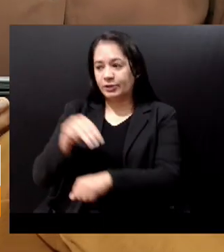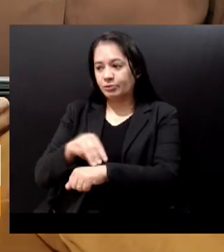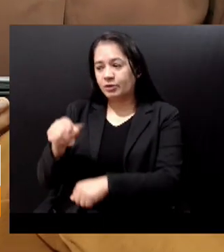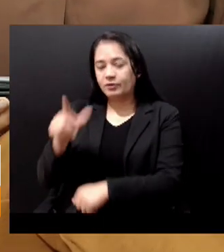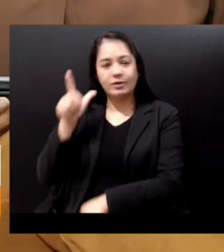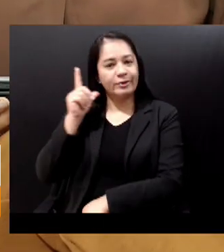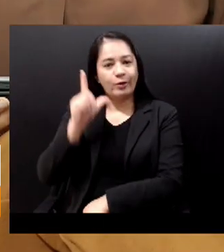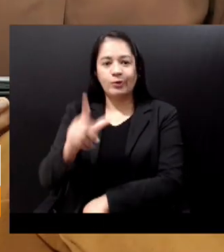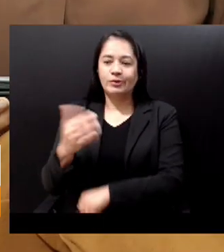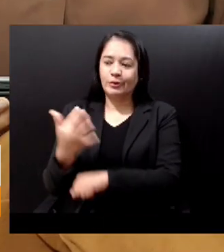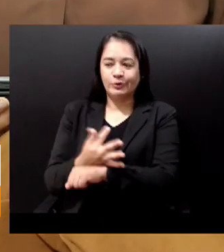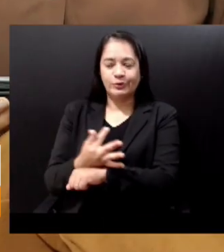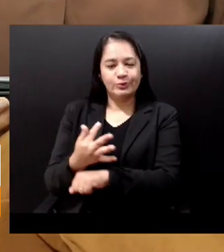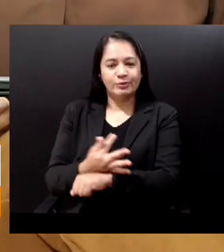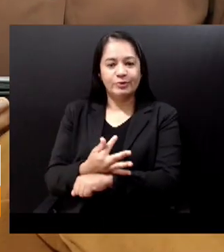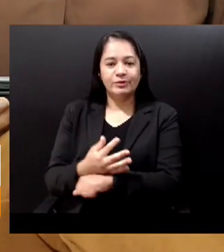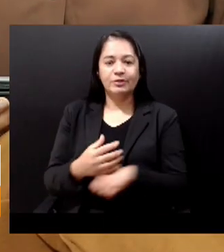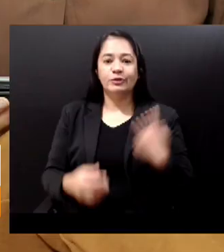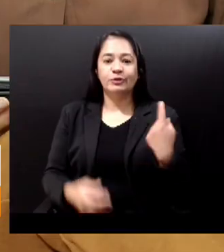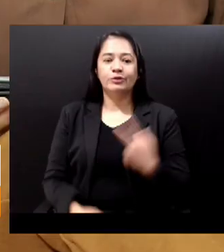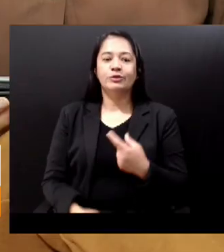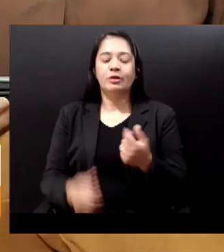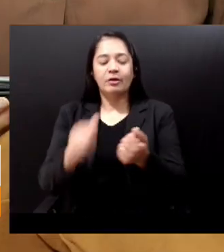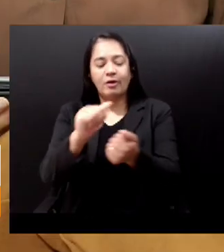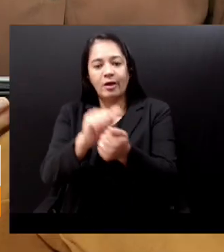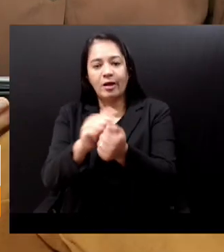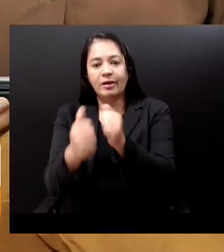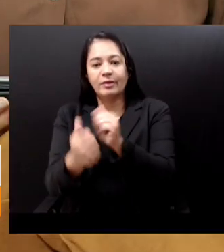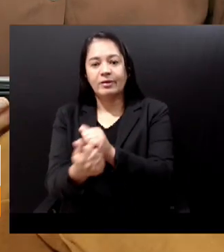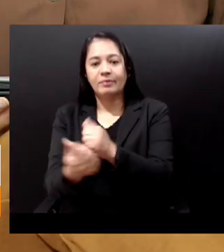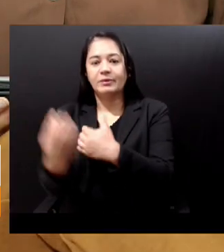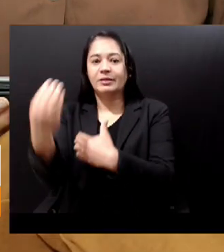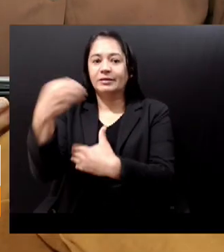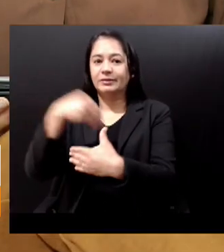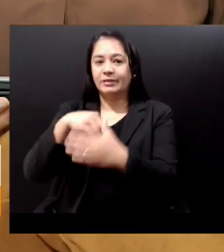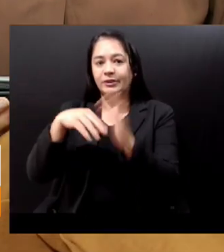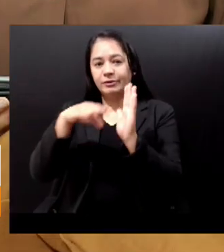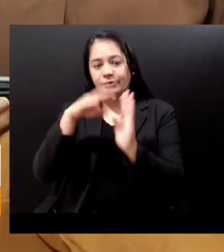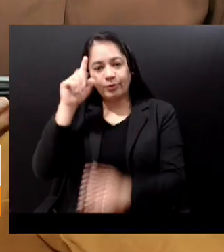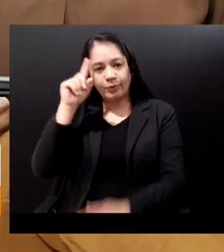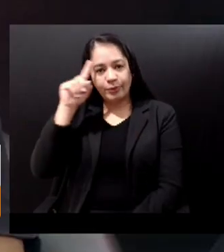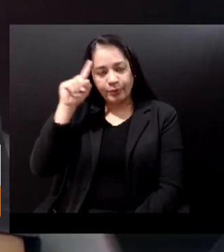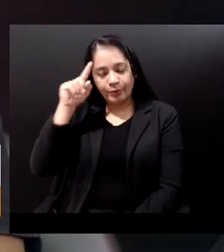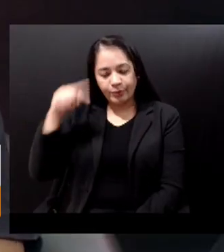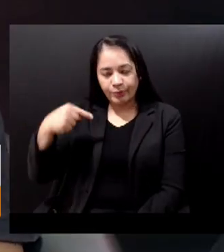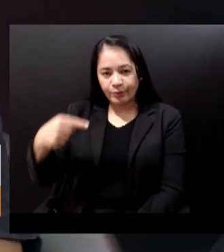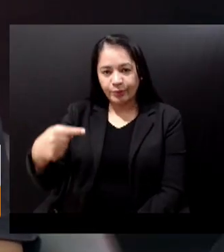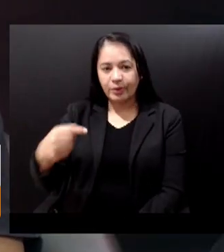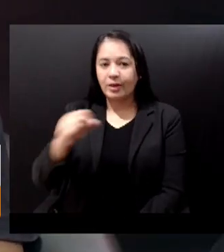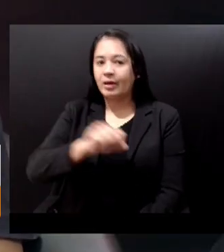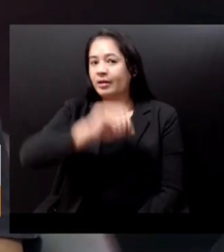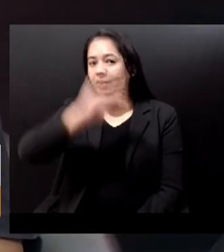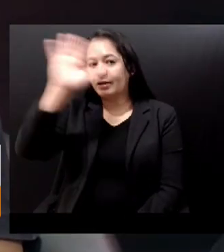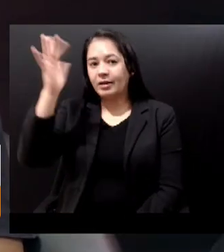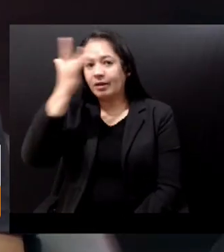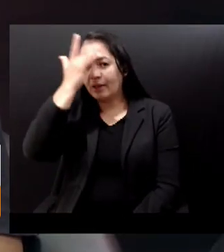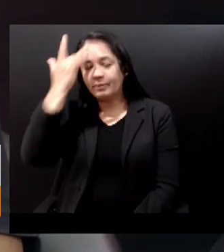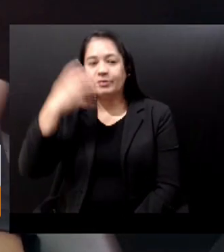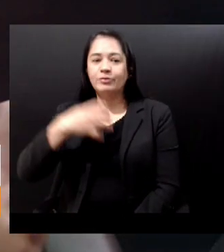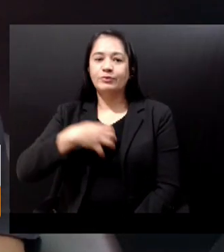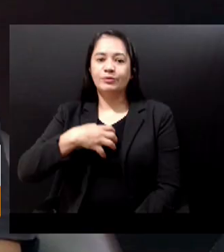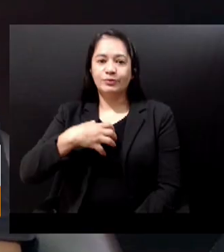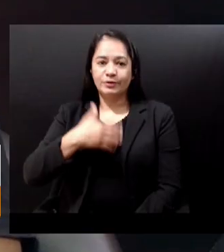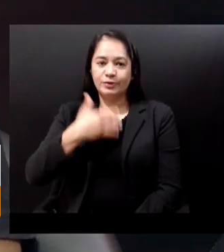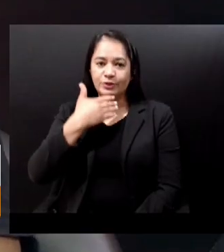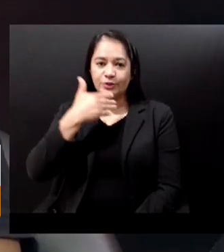a gente vai adequando dentro da rotina. Claro que isso faz com que a pessoa se sinta melhor nessa prática de atividade física, e